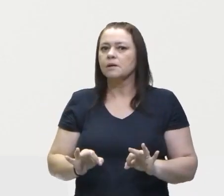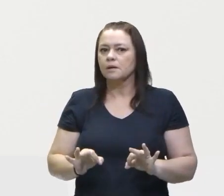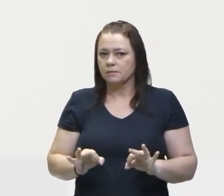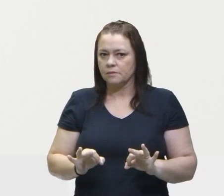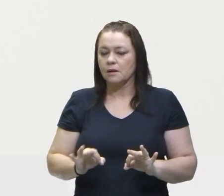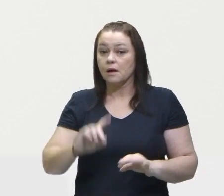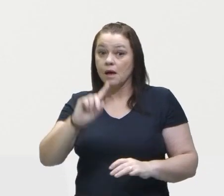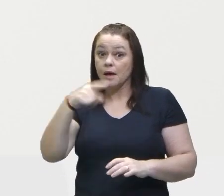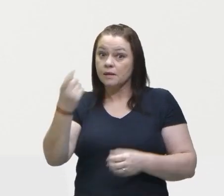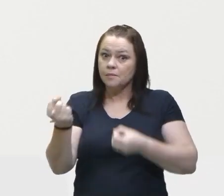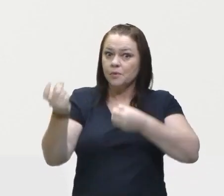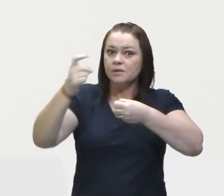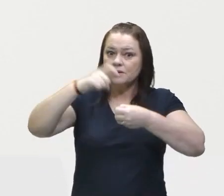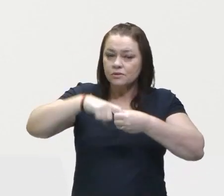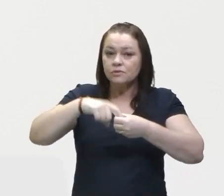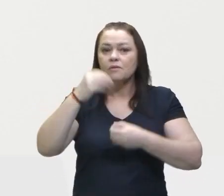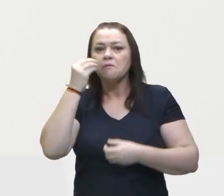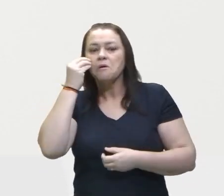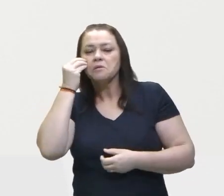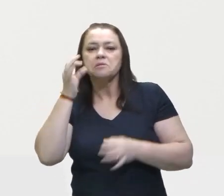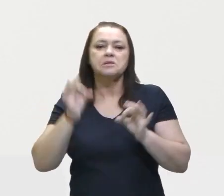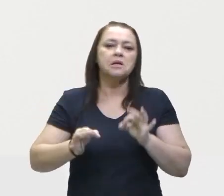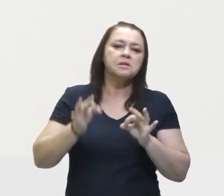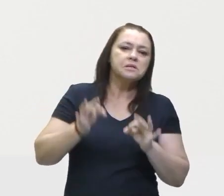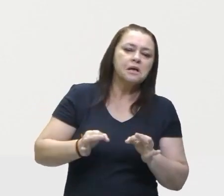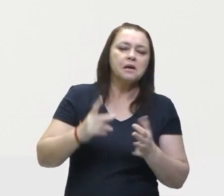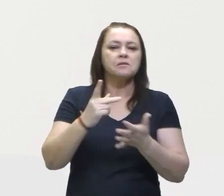depois a gente volta para ver se tá certo ou não.